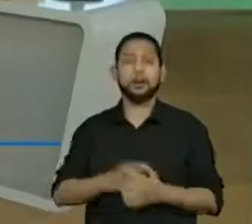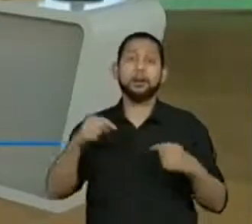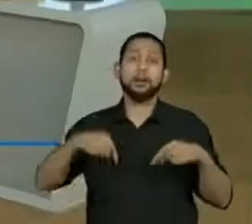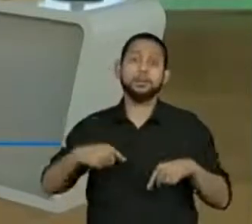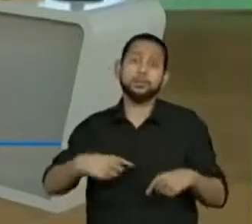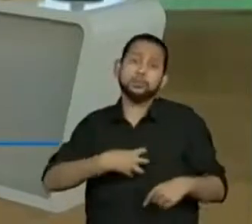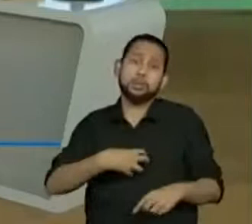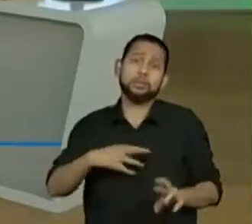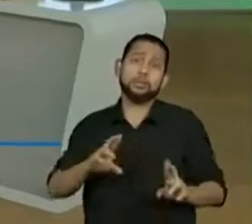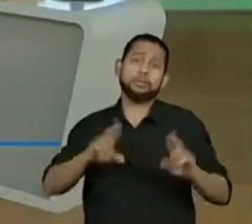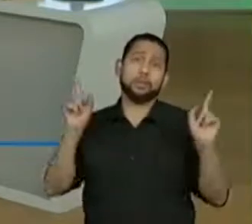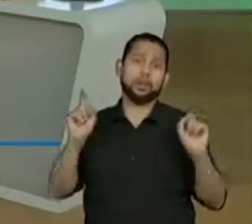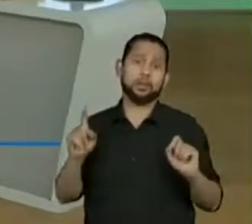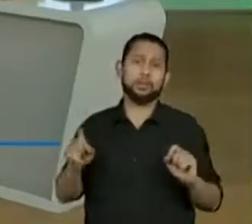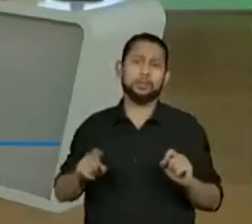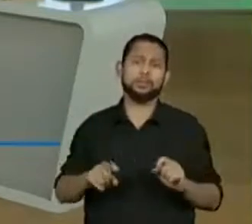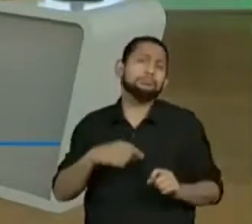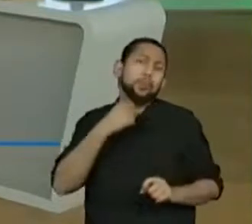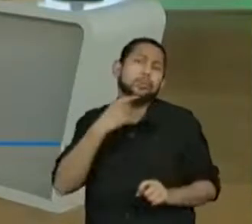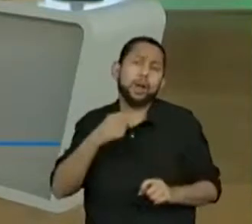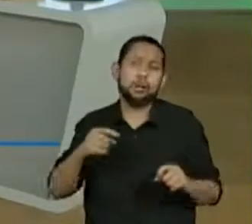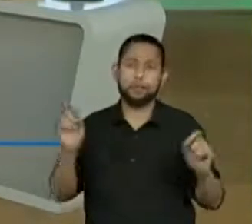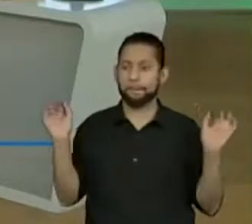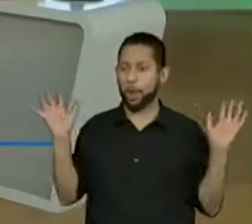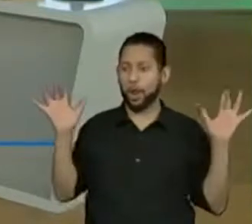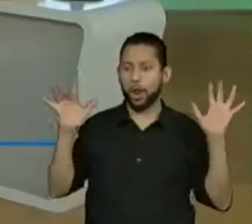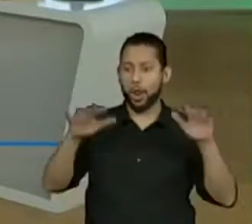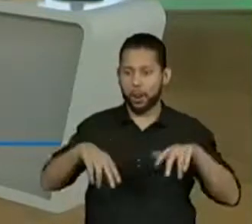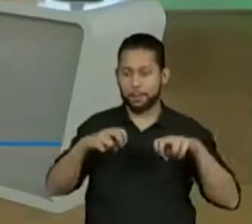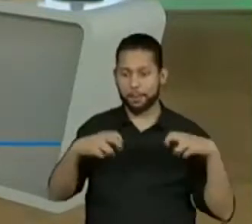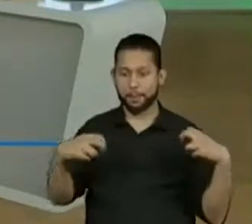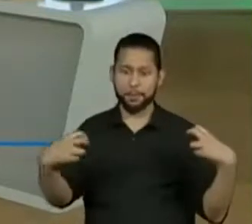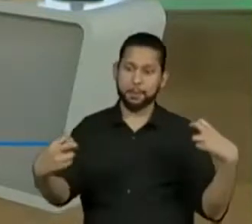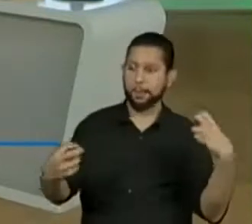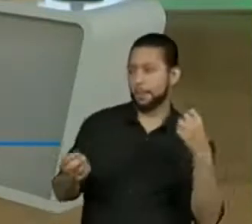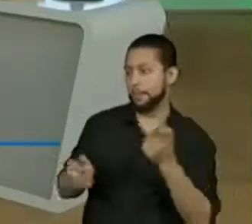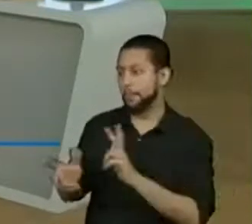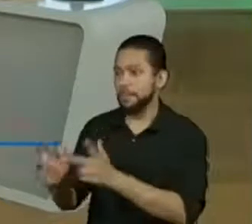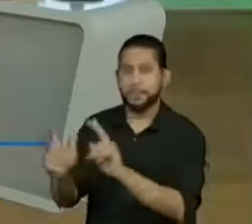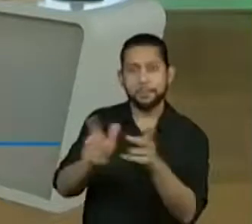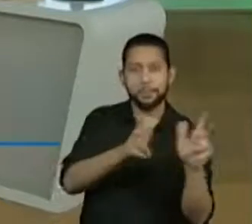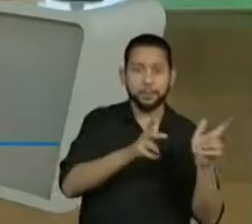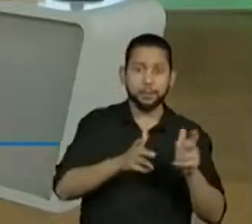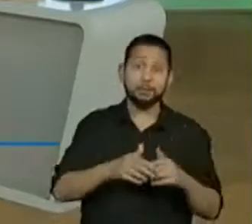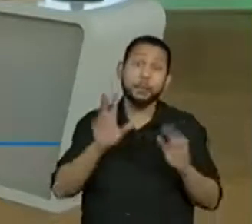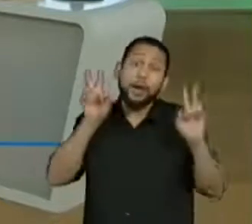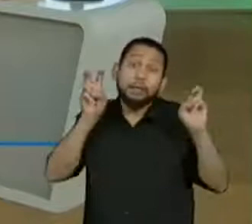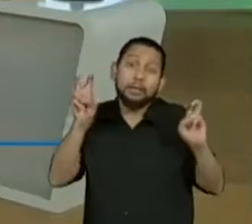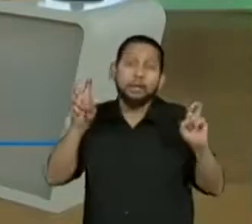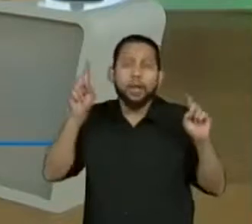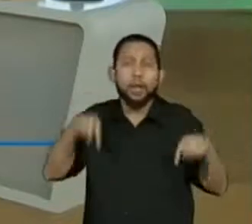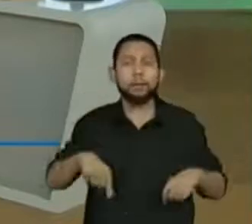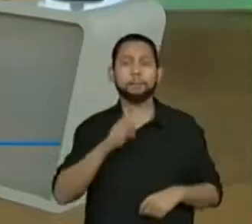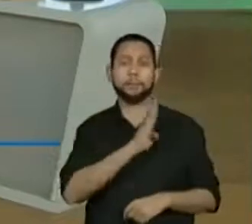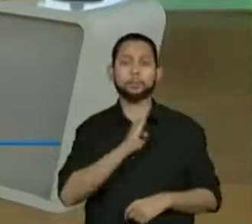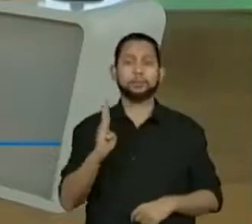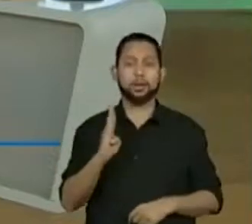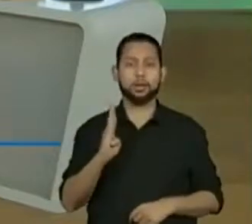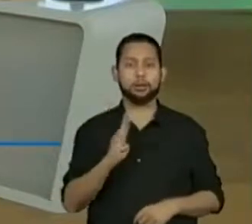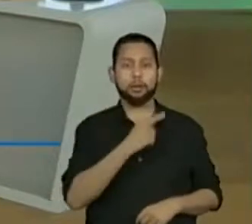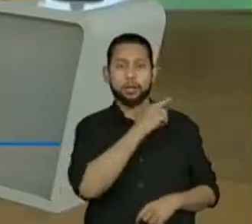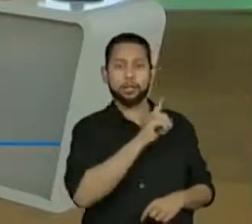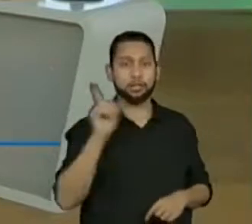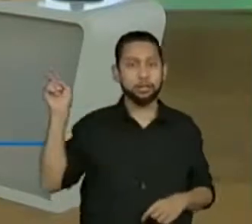como a gente tem um formato diferente a gente não pode fazer aquela roda de leitura e para biblioteca então Aqui nós temos uma biblioteca o